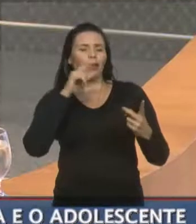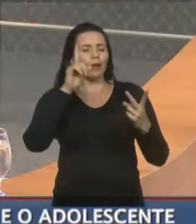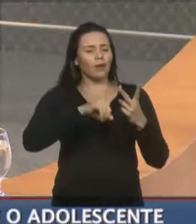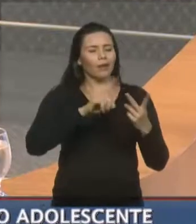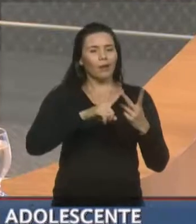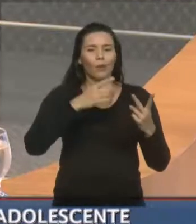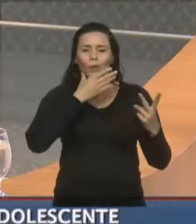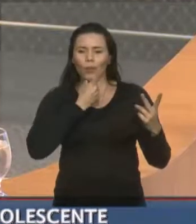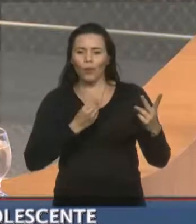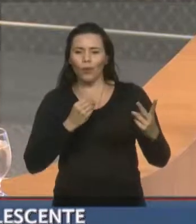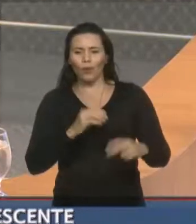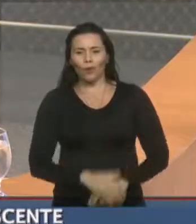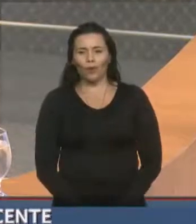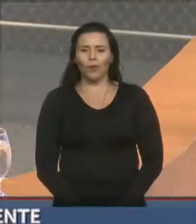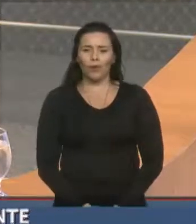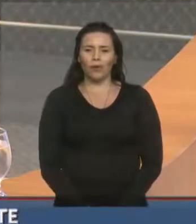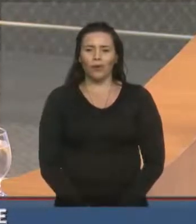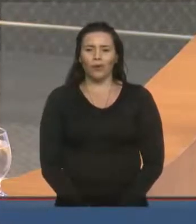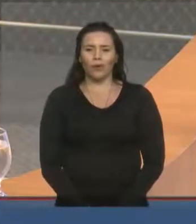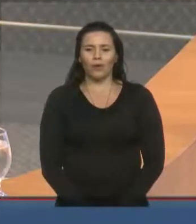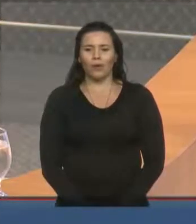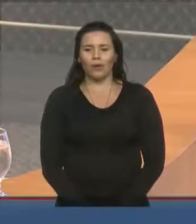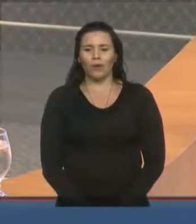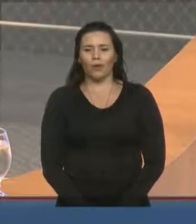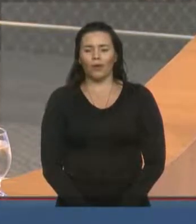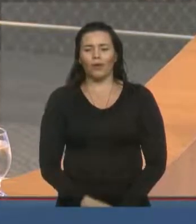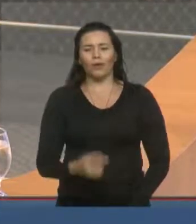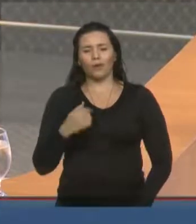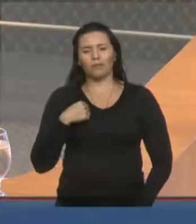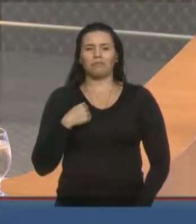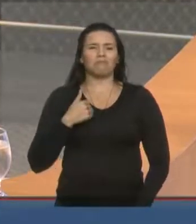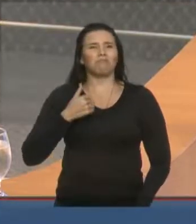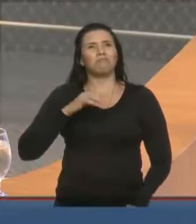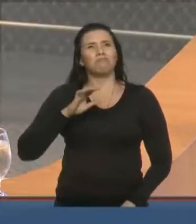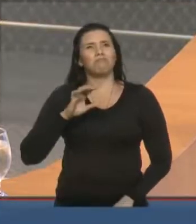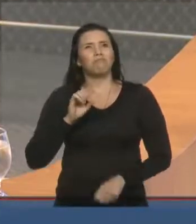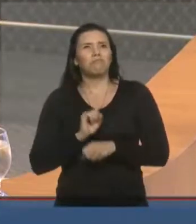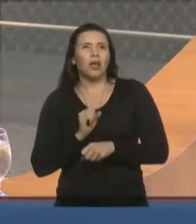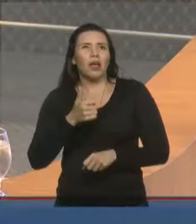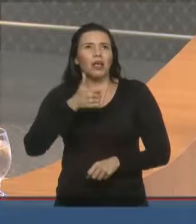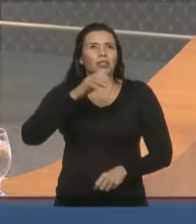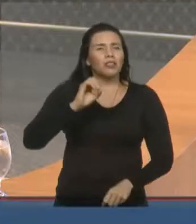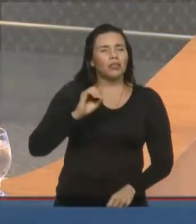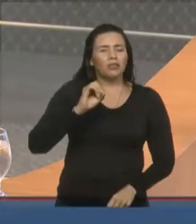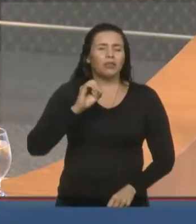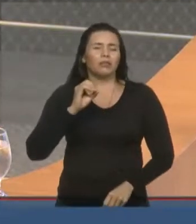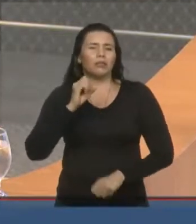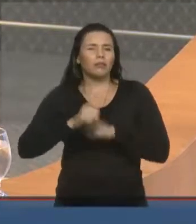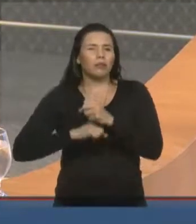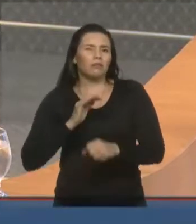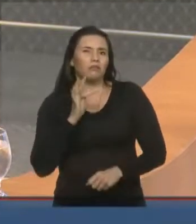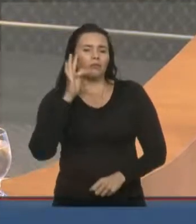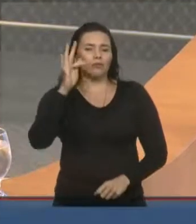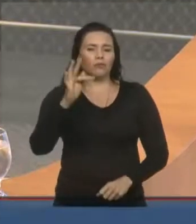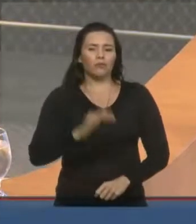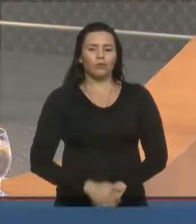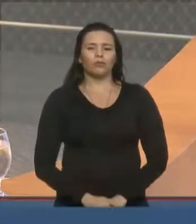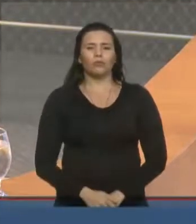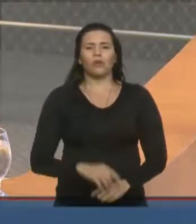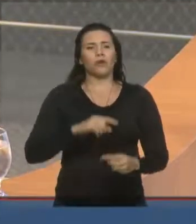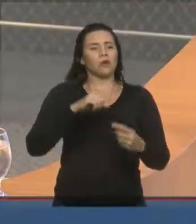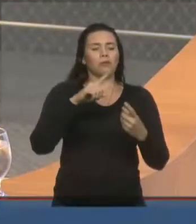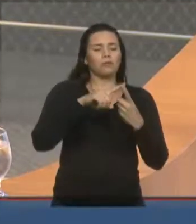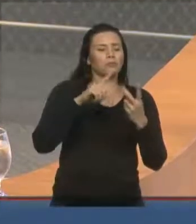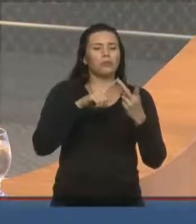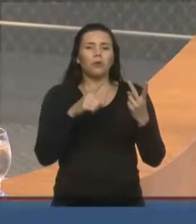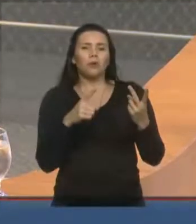defender a tese de um terceiro, mas no momento em que daqui uns 10 anos eu estiver ali com meus 2, 3 filhos, eu vou estar falando para eles, um dia o seu